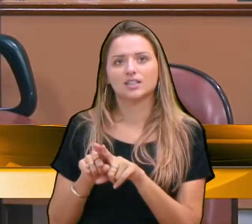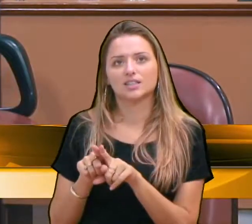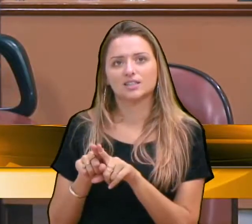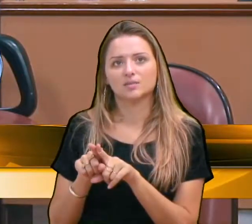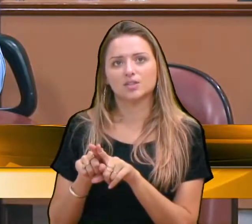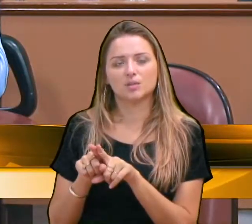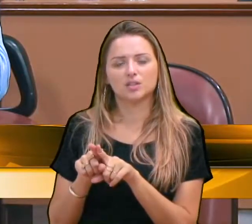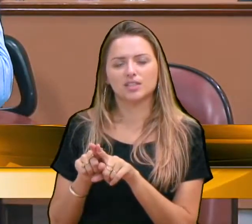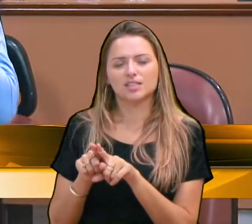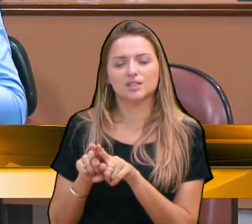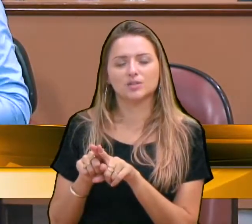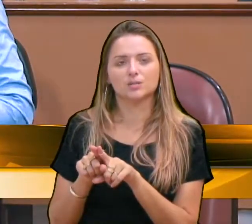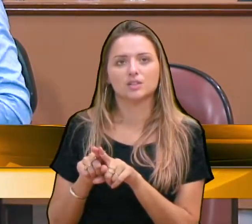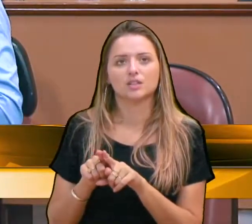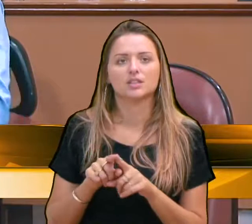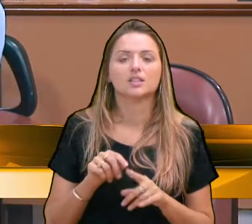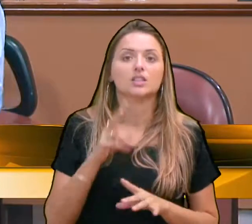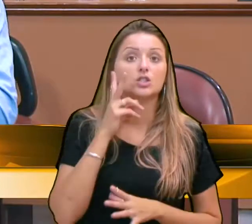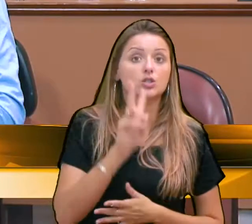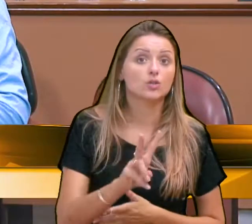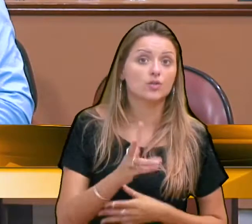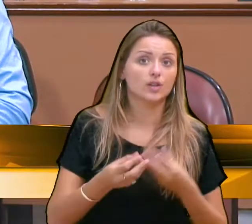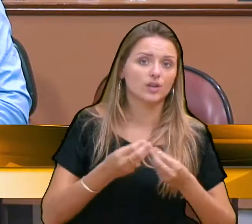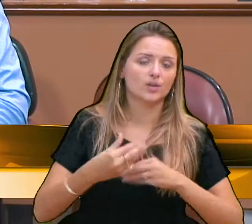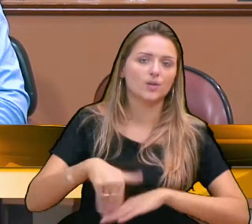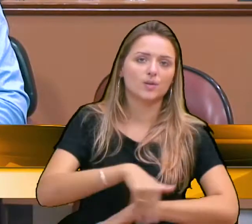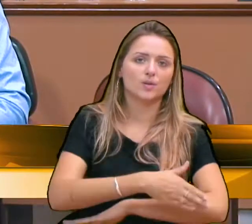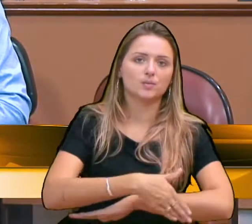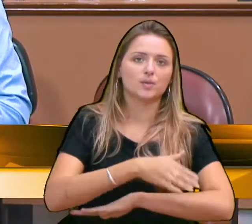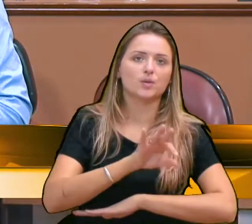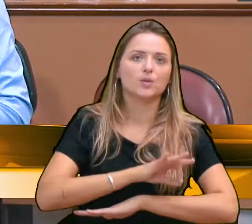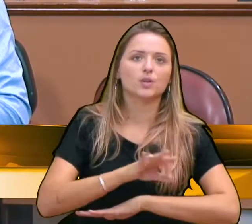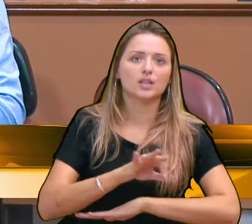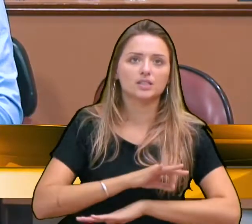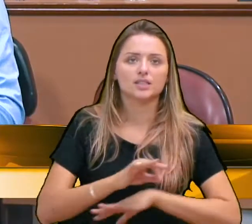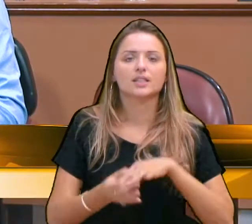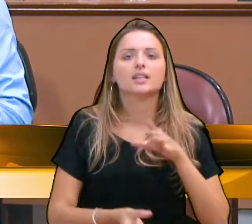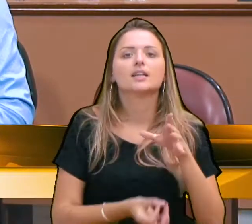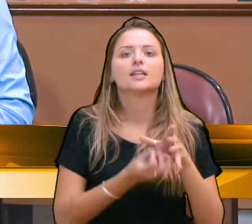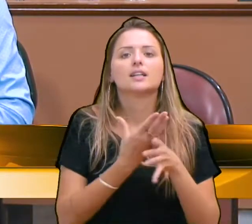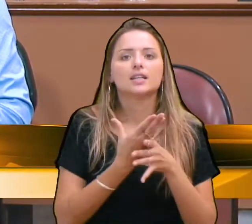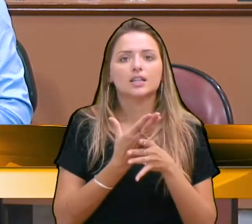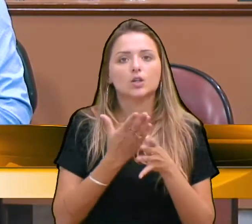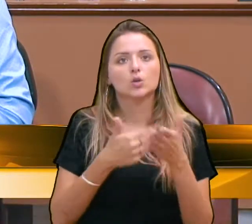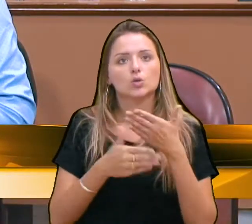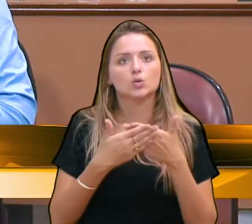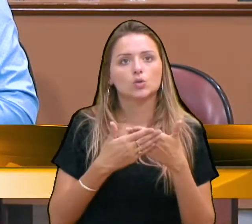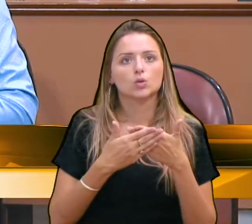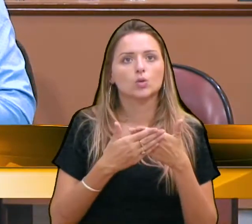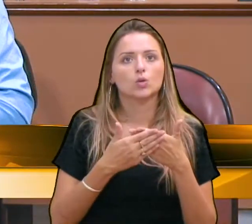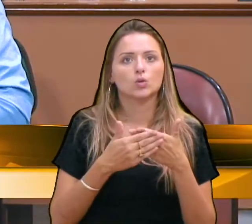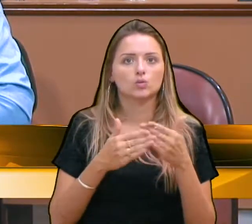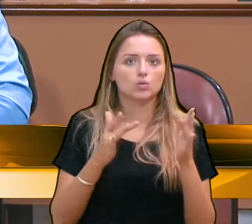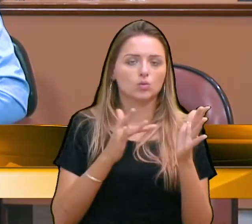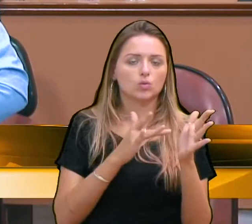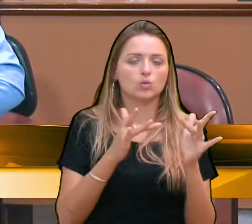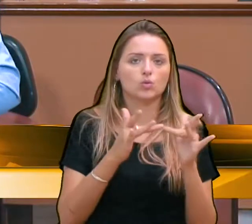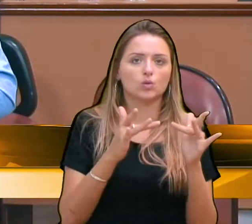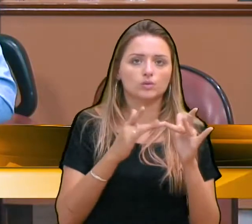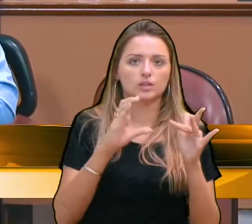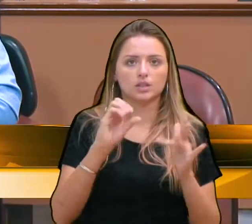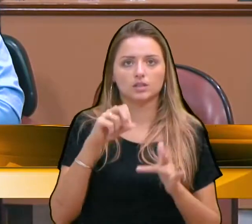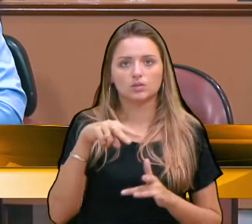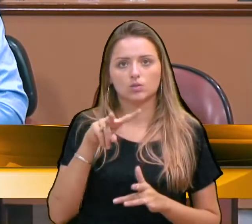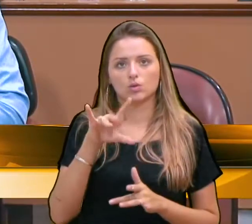principalmente dentro de Galópolis, daquilo que dava. Depois, criou-se todo aquele processo aí da saída da Convias, e eu estava sendo